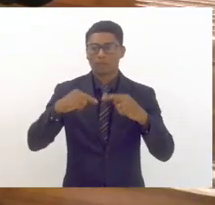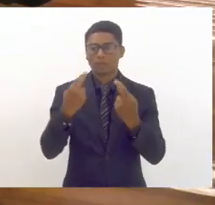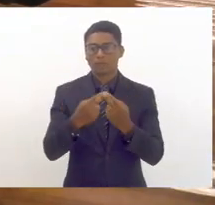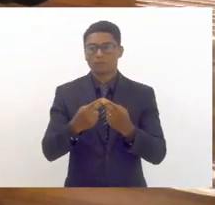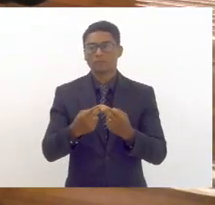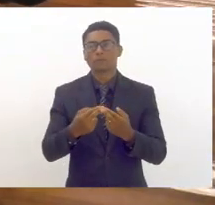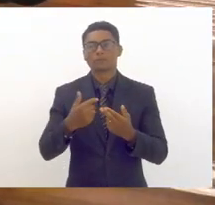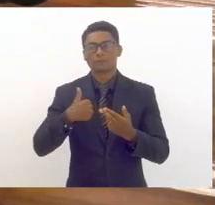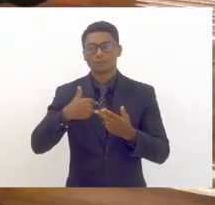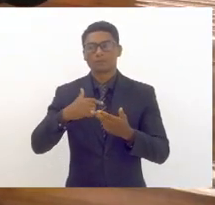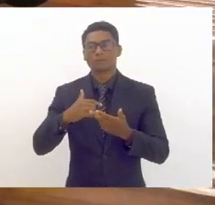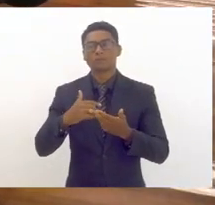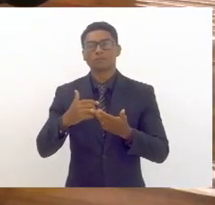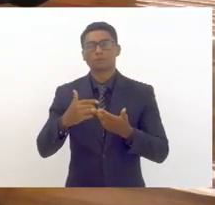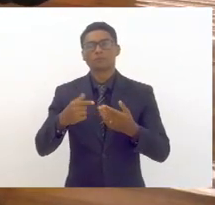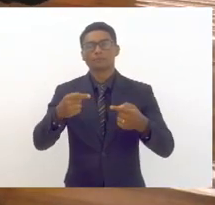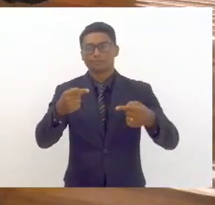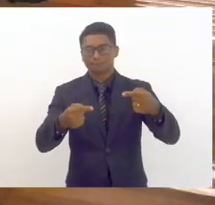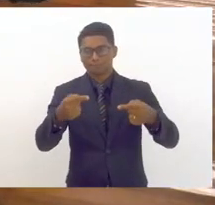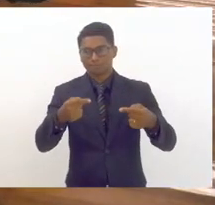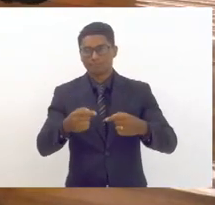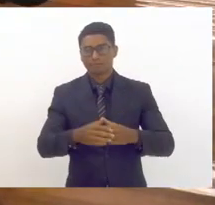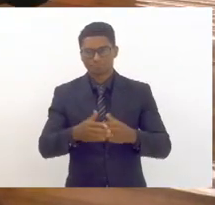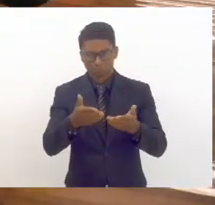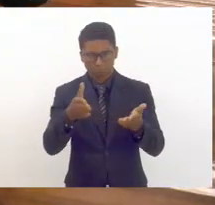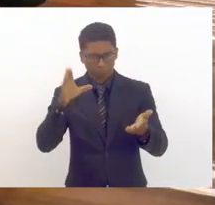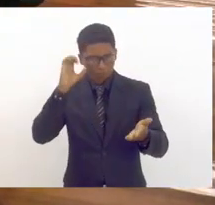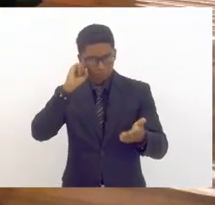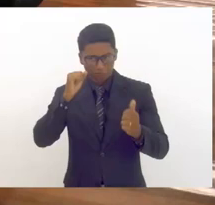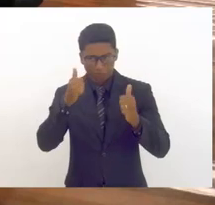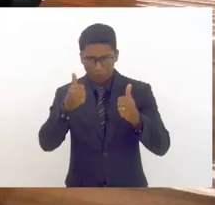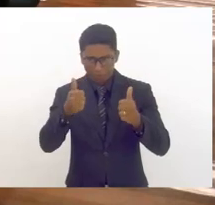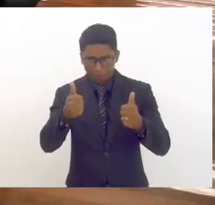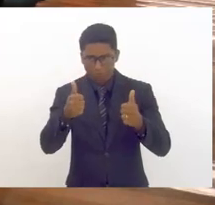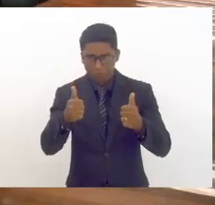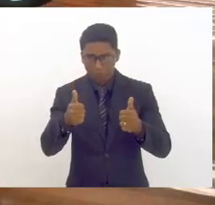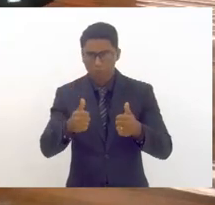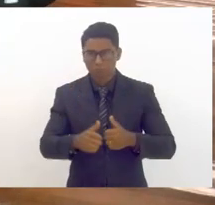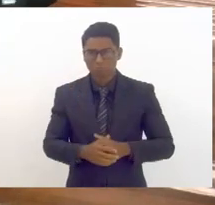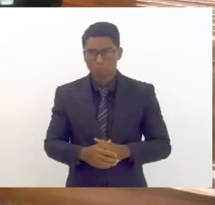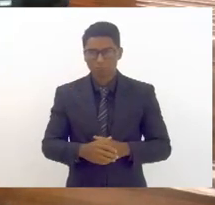todos nesse debate. Vocês me escutam bem? Só pra...